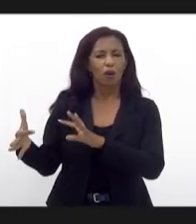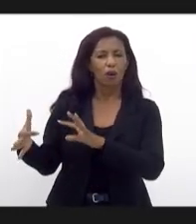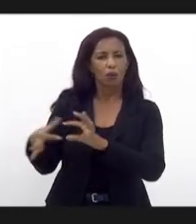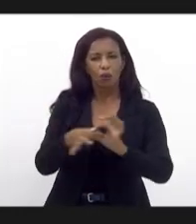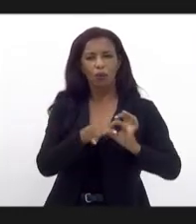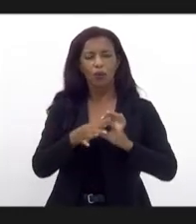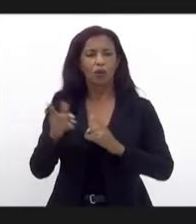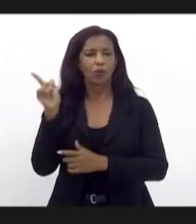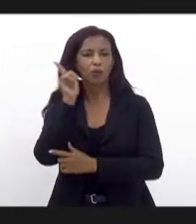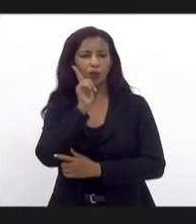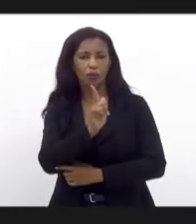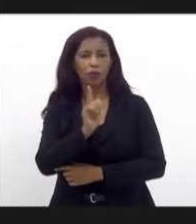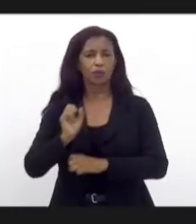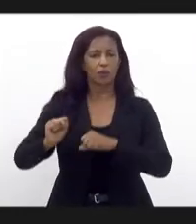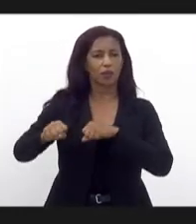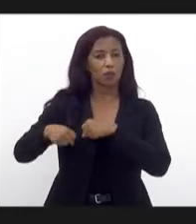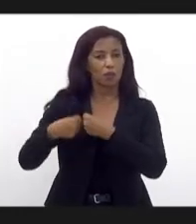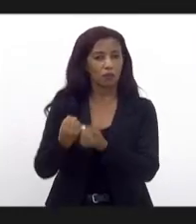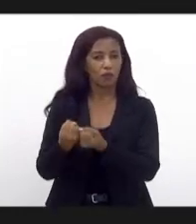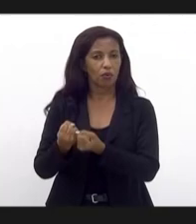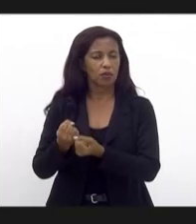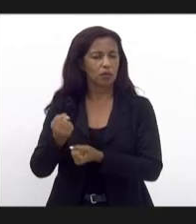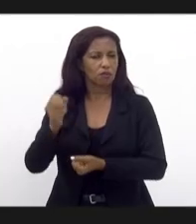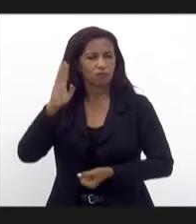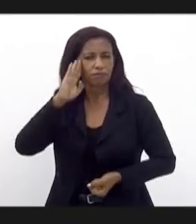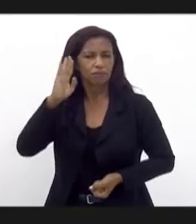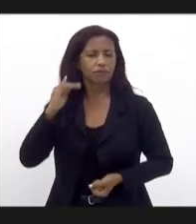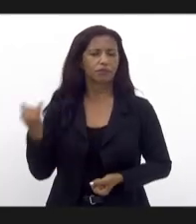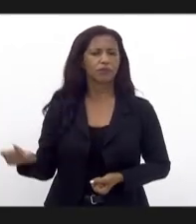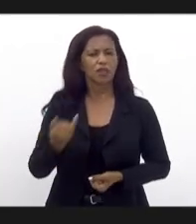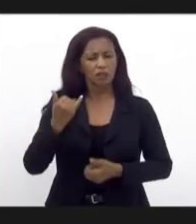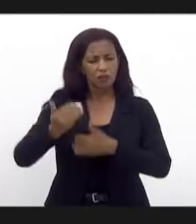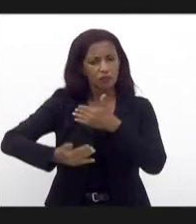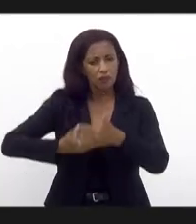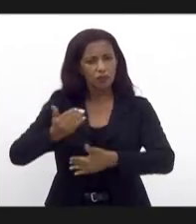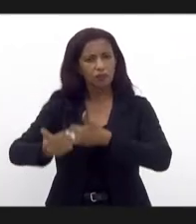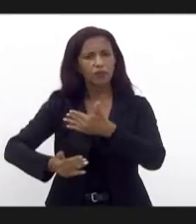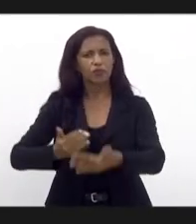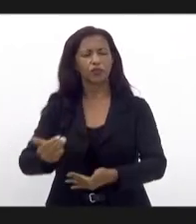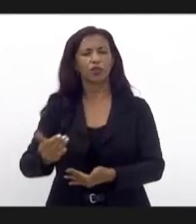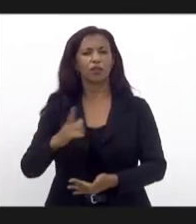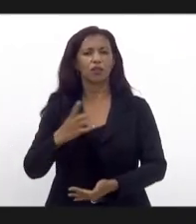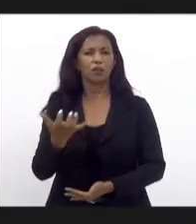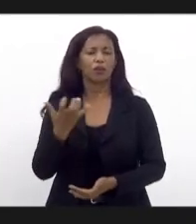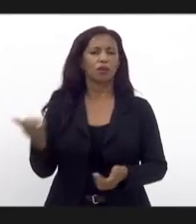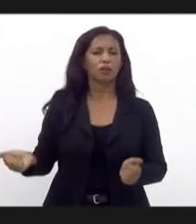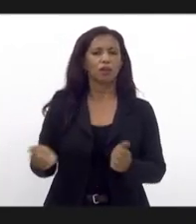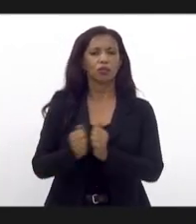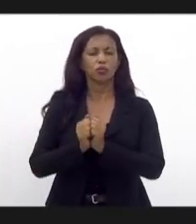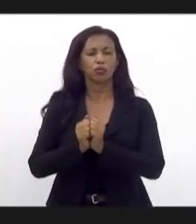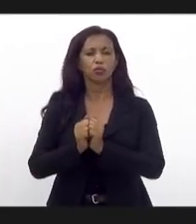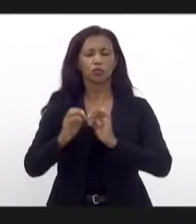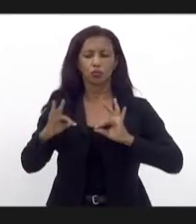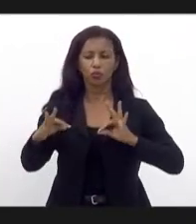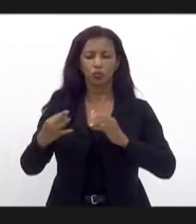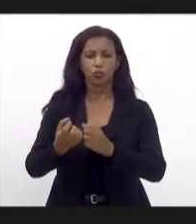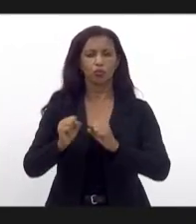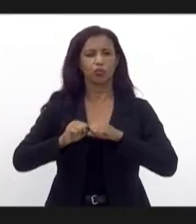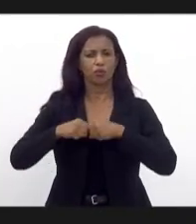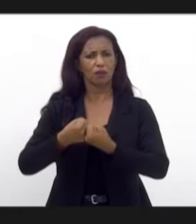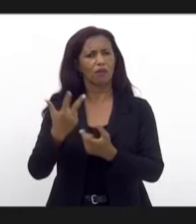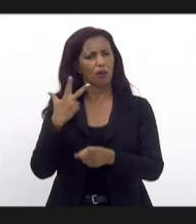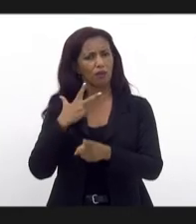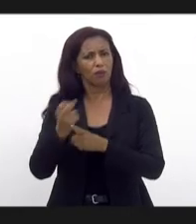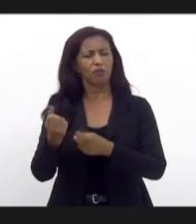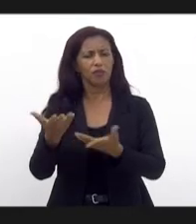que concede uma força fundamental. E vamos adiante, eu quero estar junto com todos nessa empreitada. Nós vamos